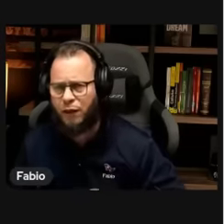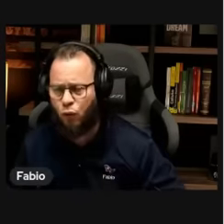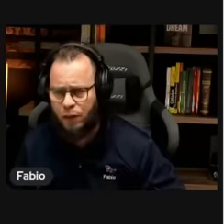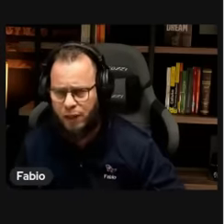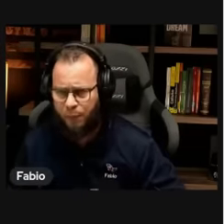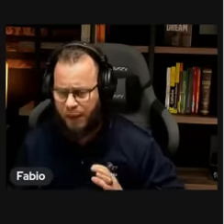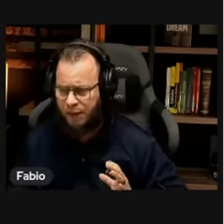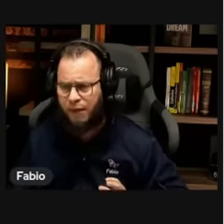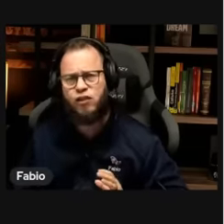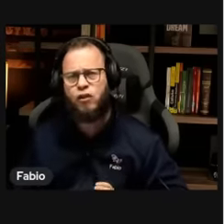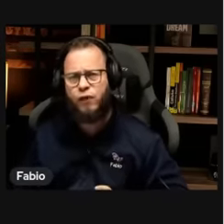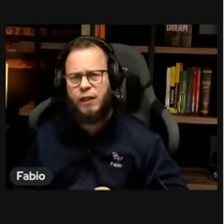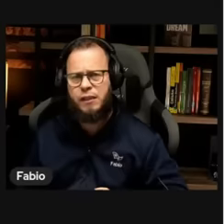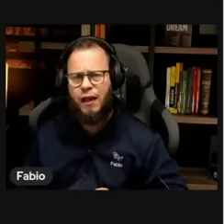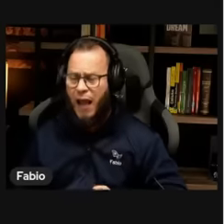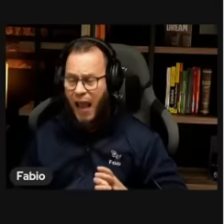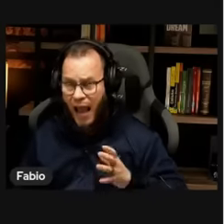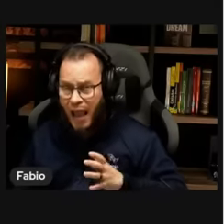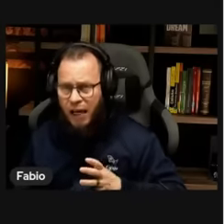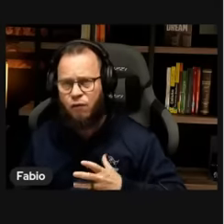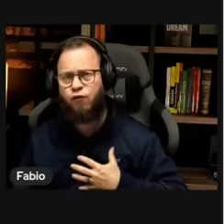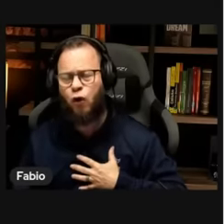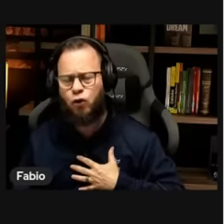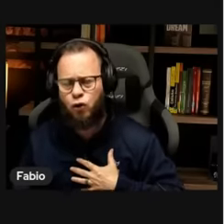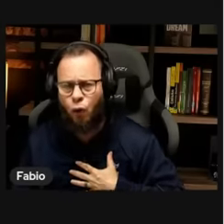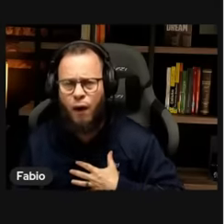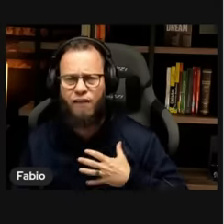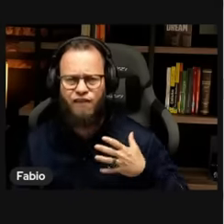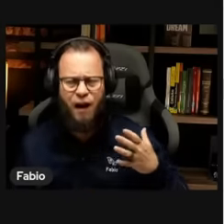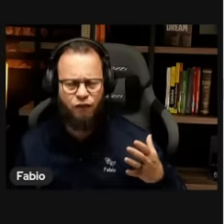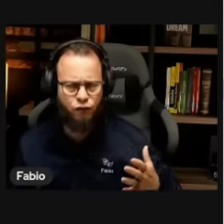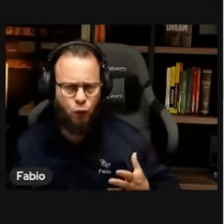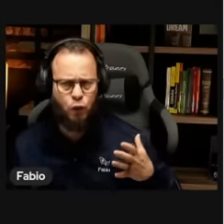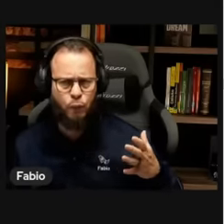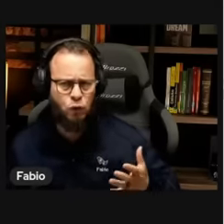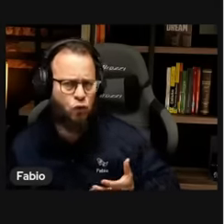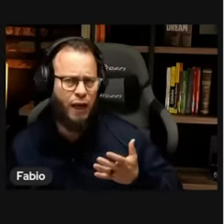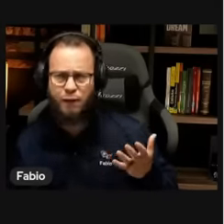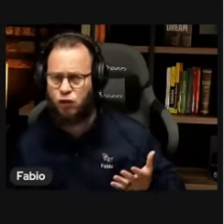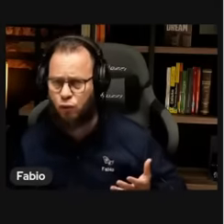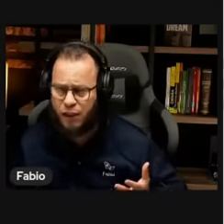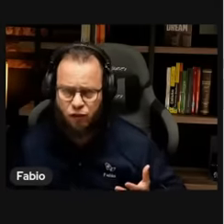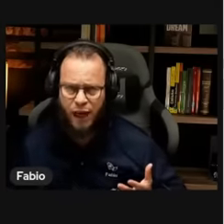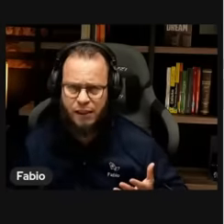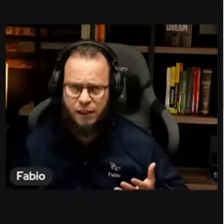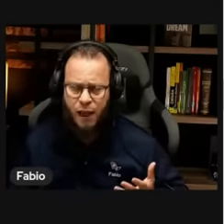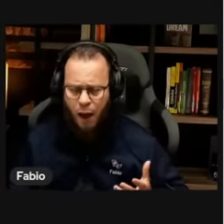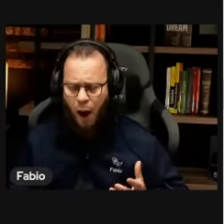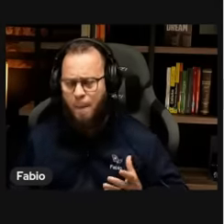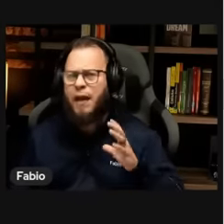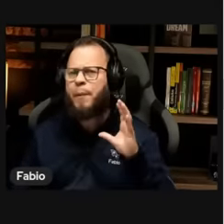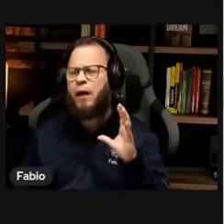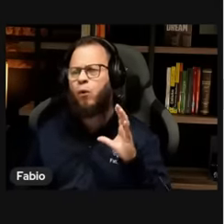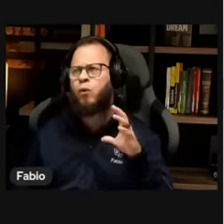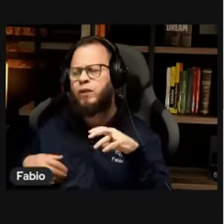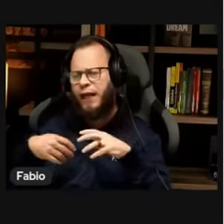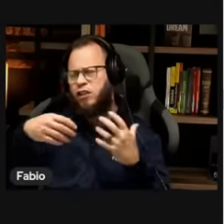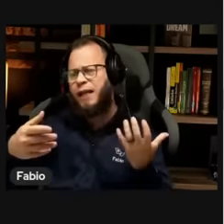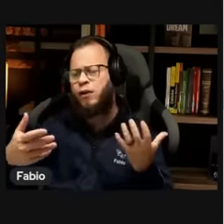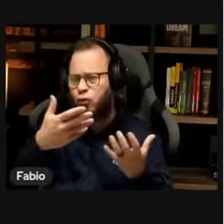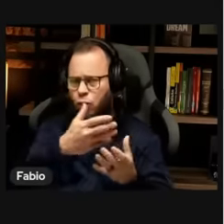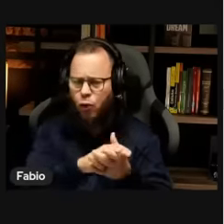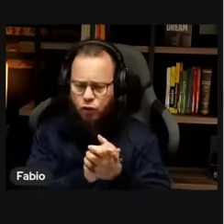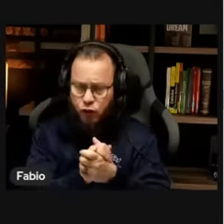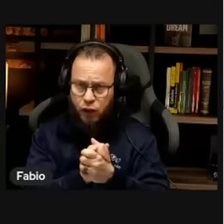André Mendonça, presidente e vice. Ele votou em favor do Bolsonaro as duas vezes. A minha pergunta, que a